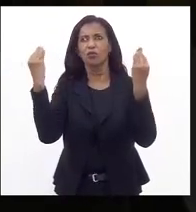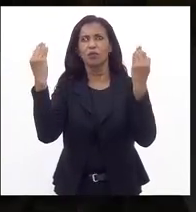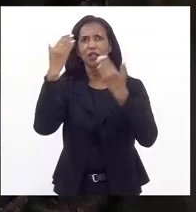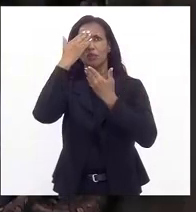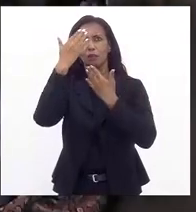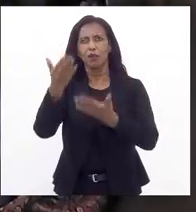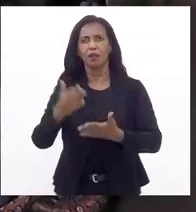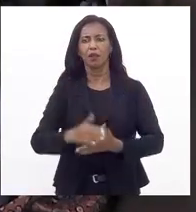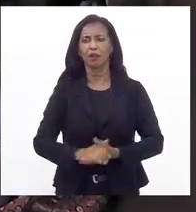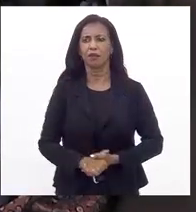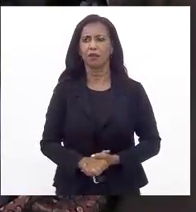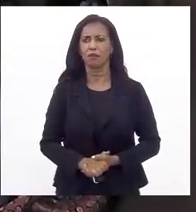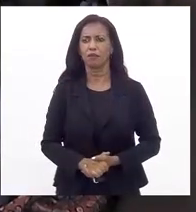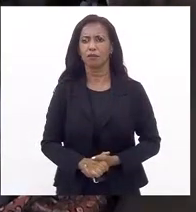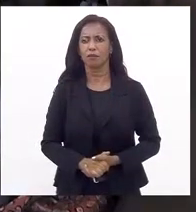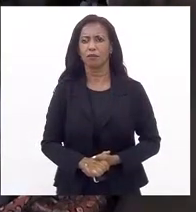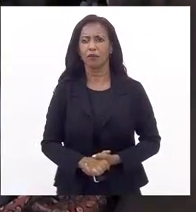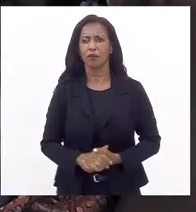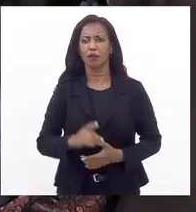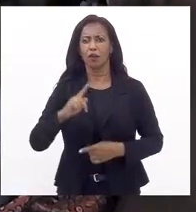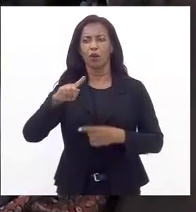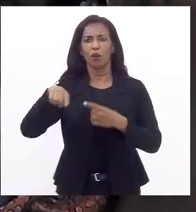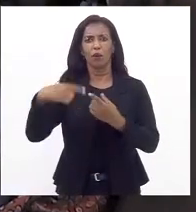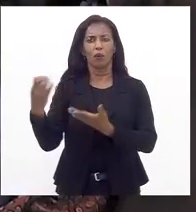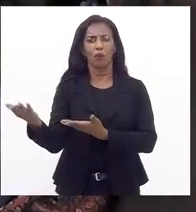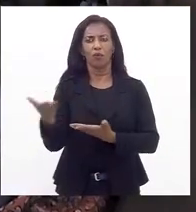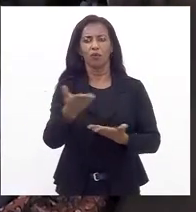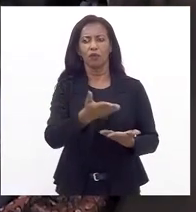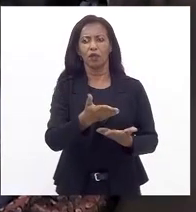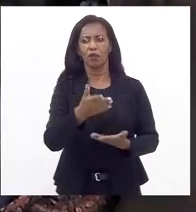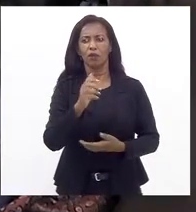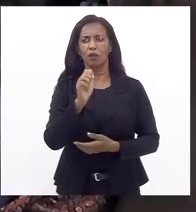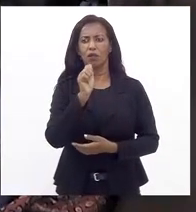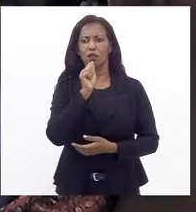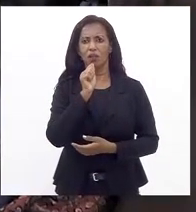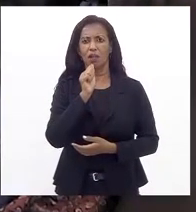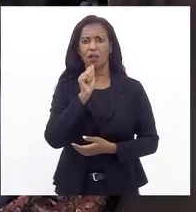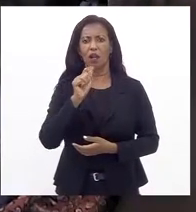presidente o próximo Deputado Alexandre kinock